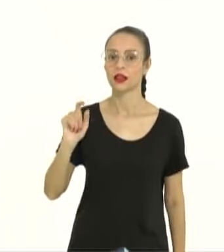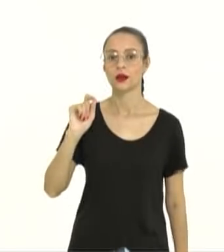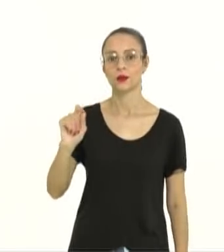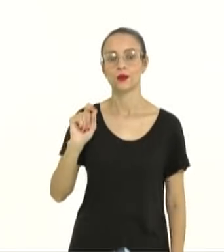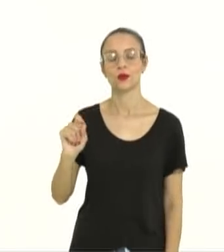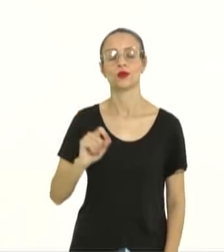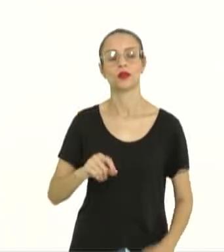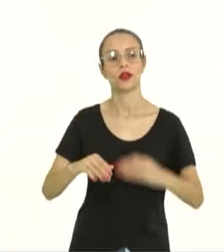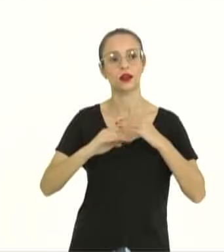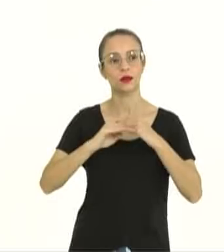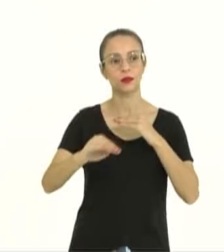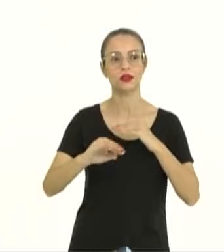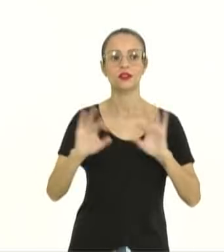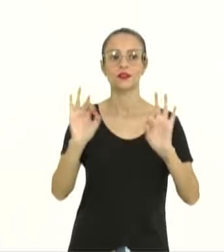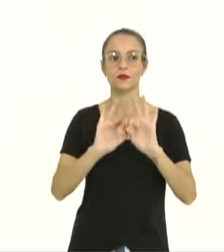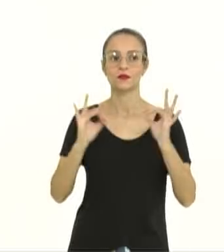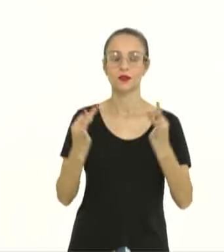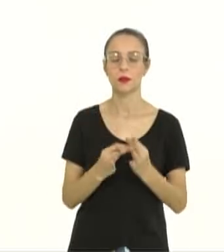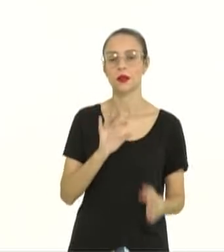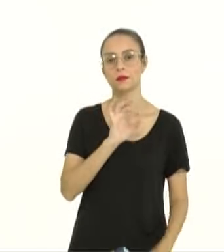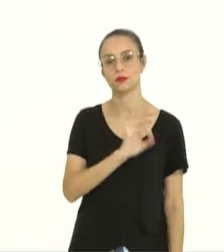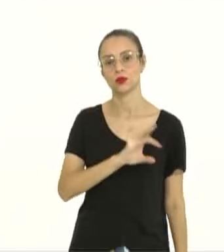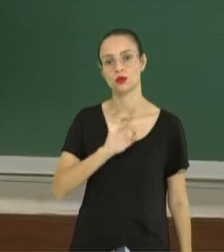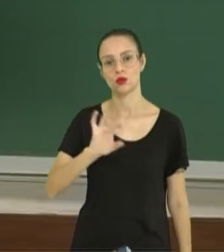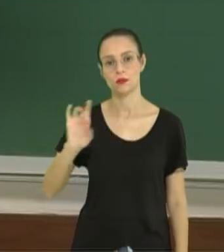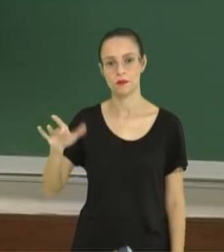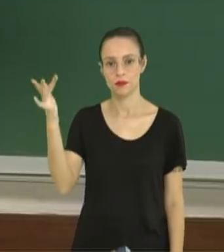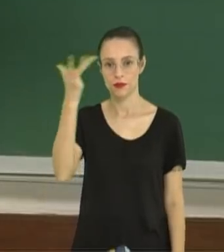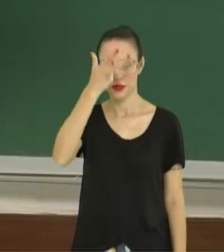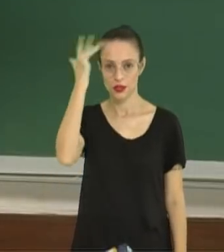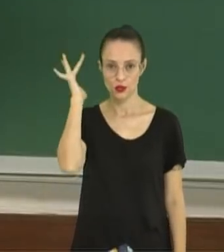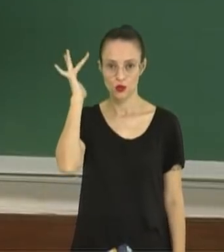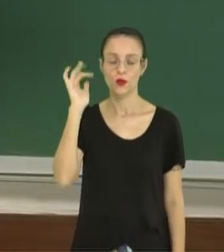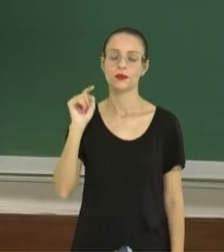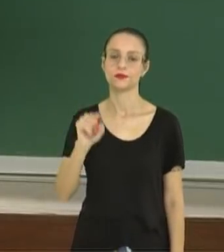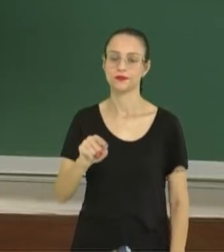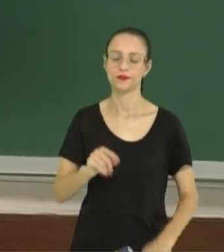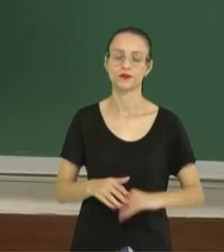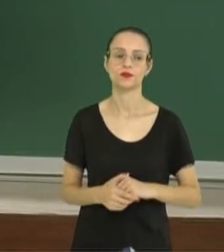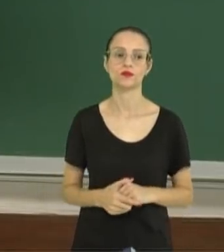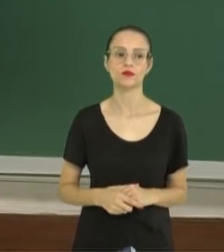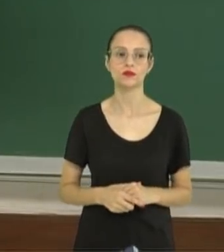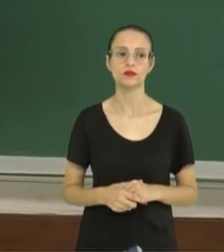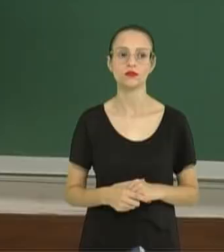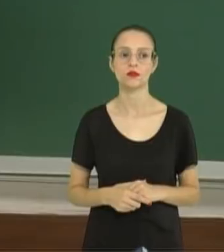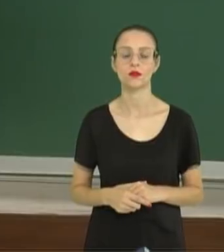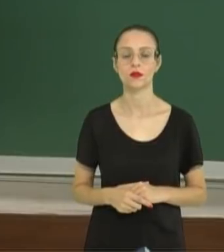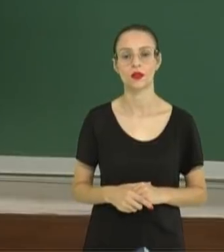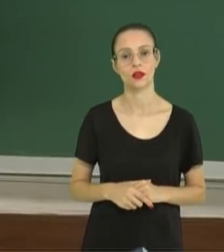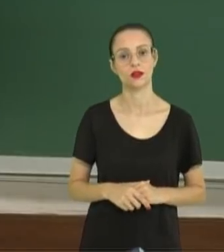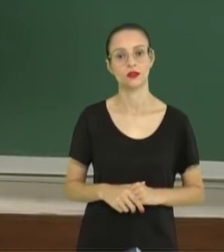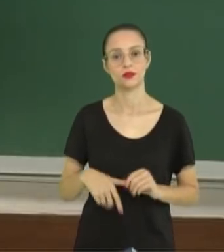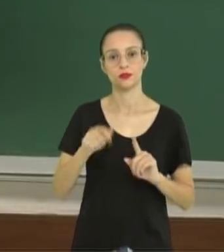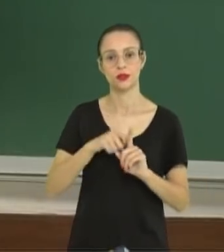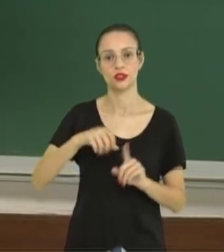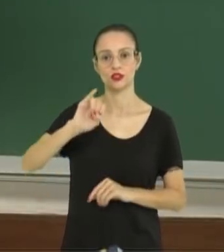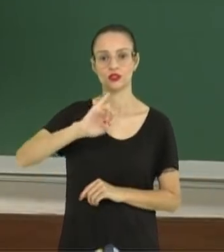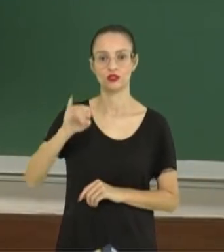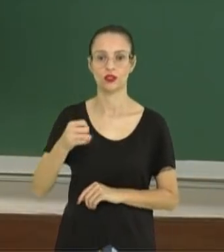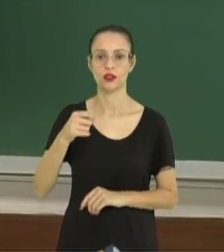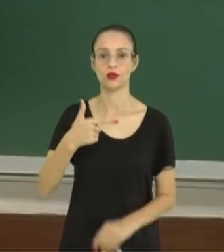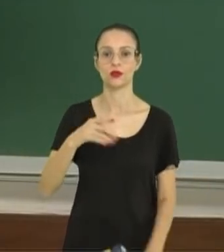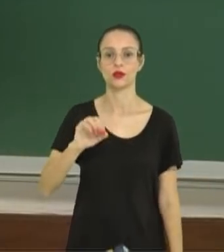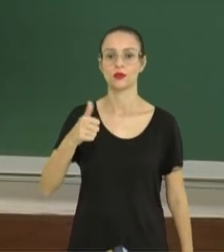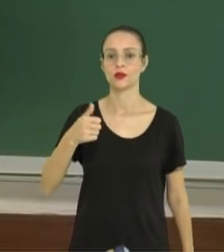partir de rendimento familiar per capita, né? É rendimento da família. Foi feito em janeiro de 2014 esse estudo